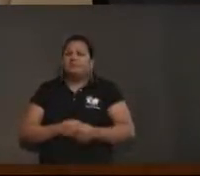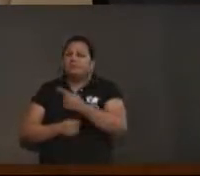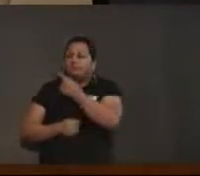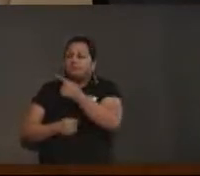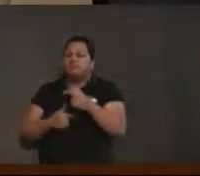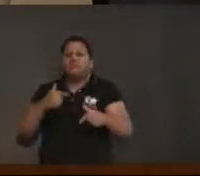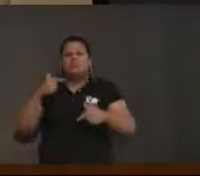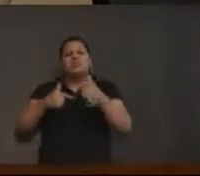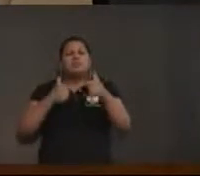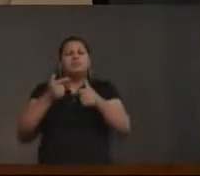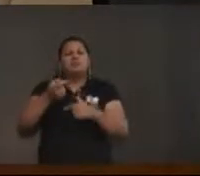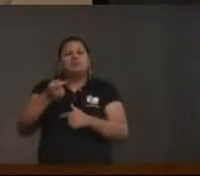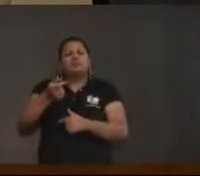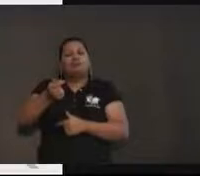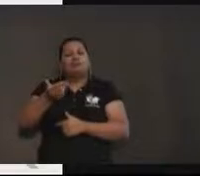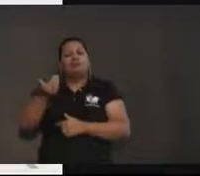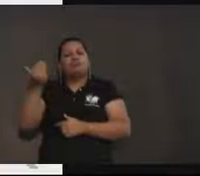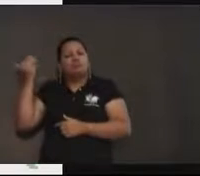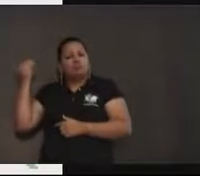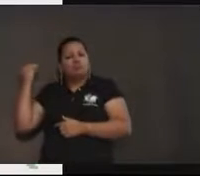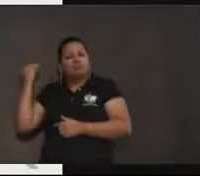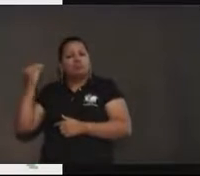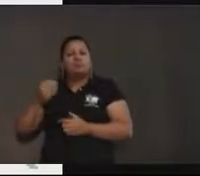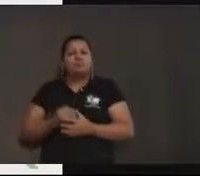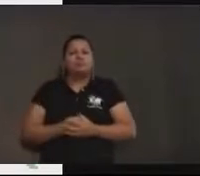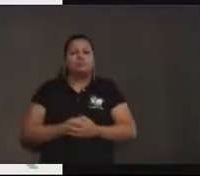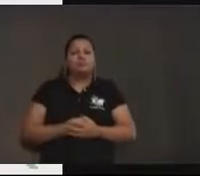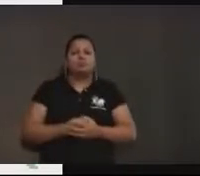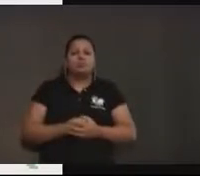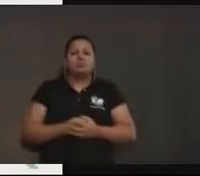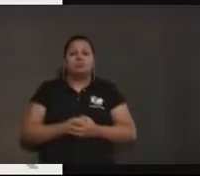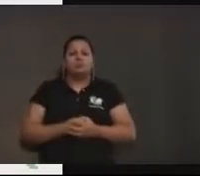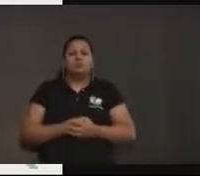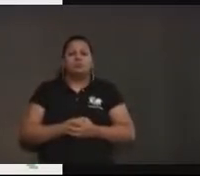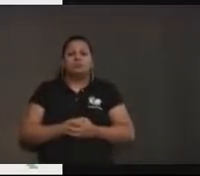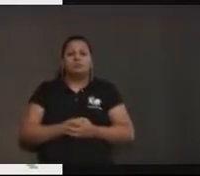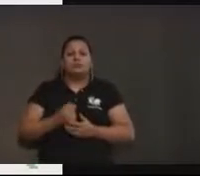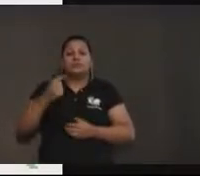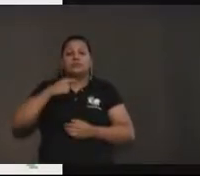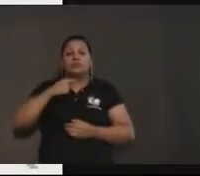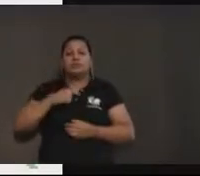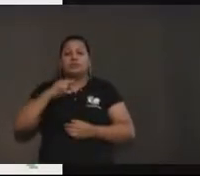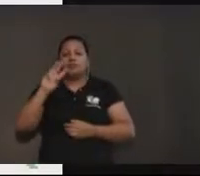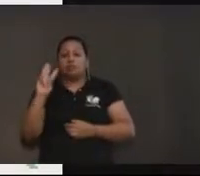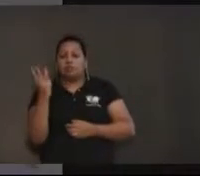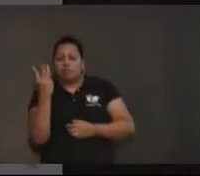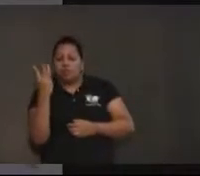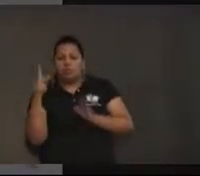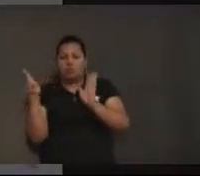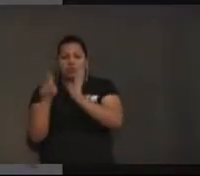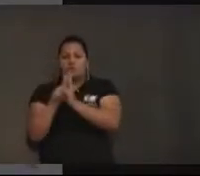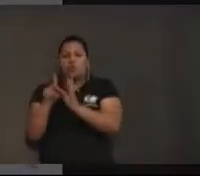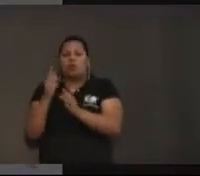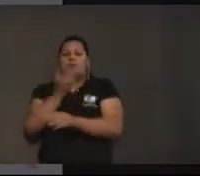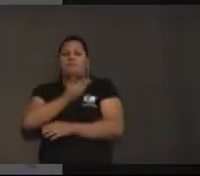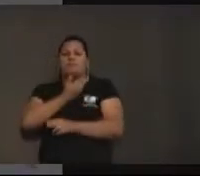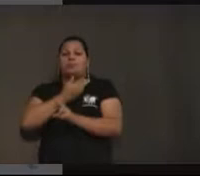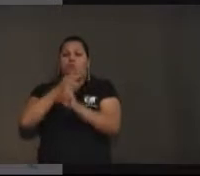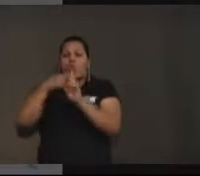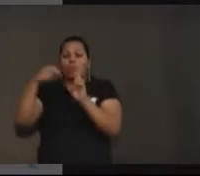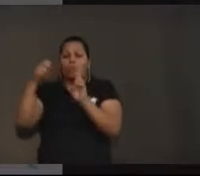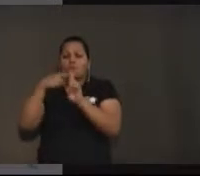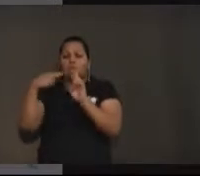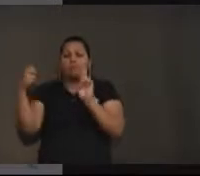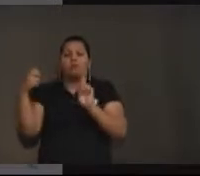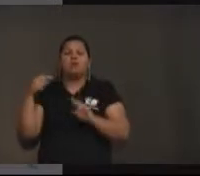recente no seu está dando para ver tá com dois três colegas não MB e eu queria falar desse